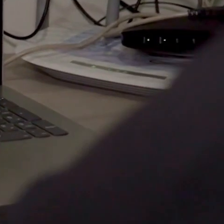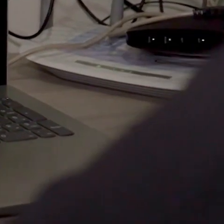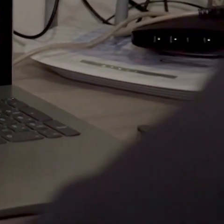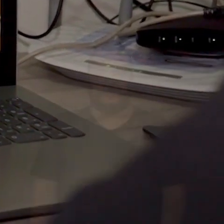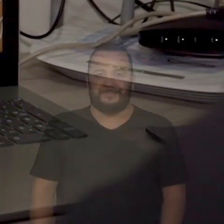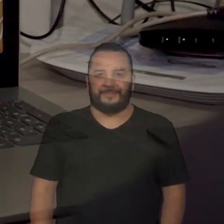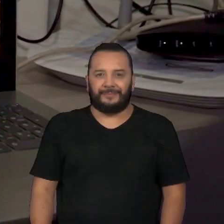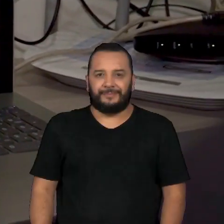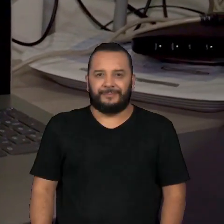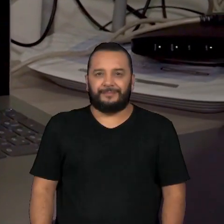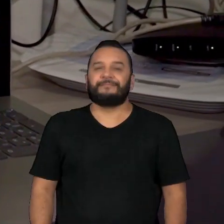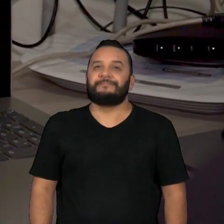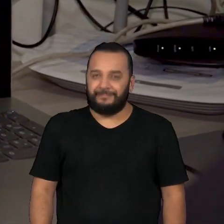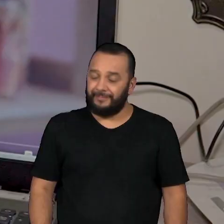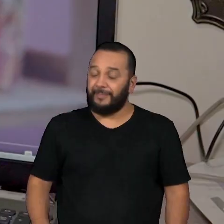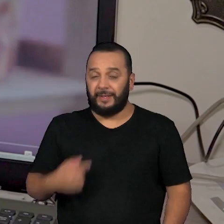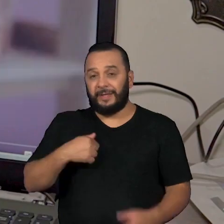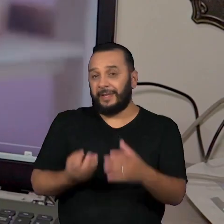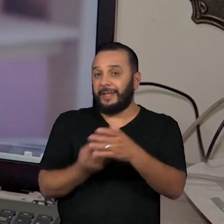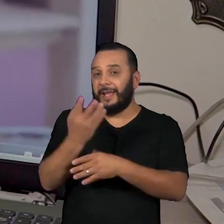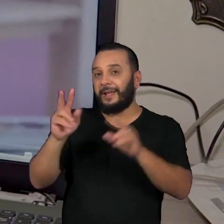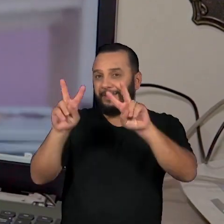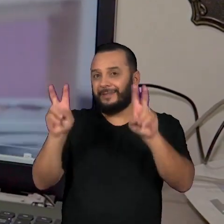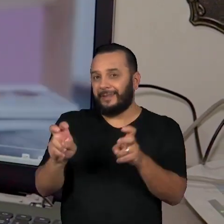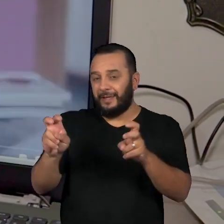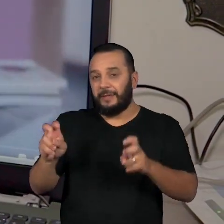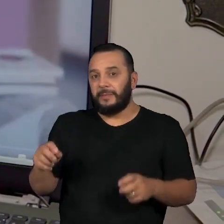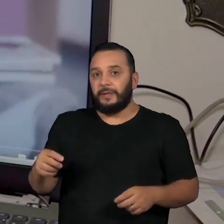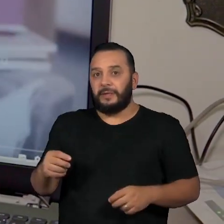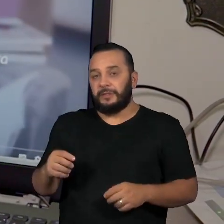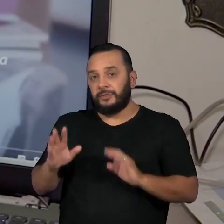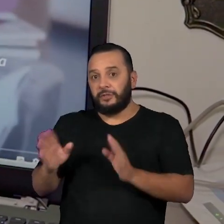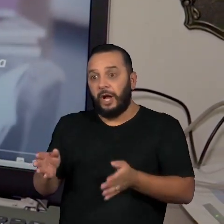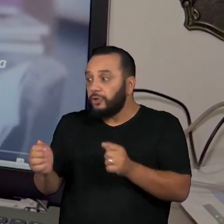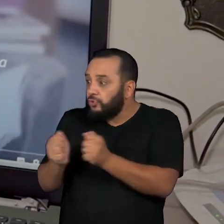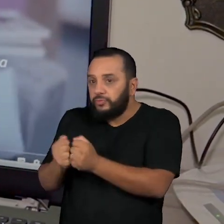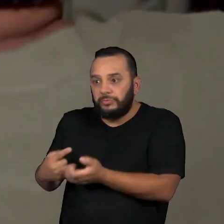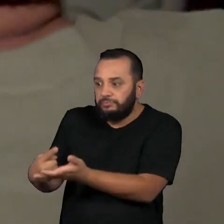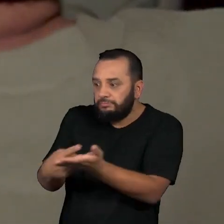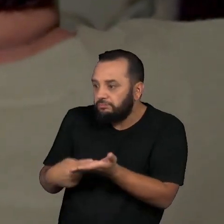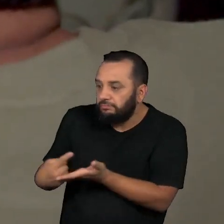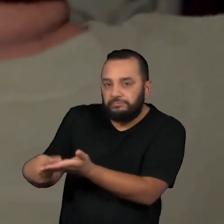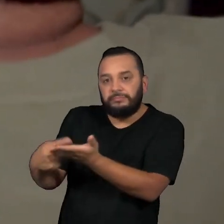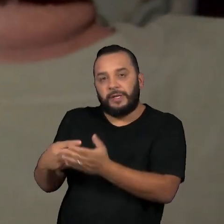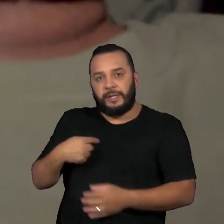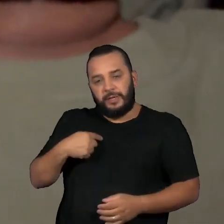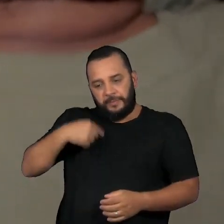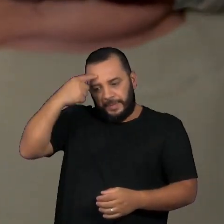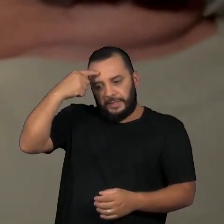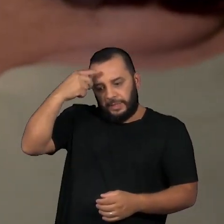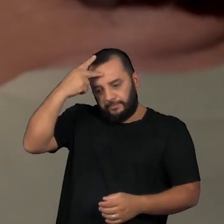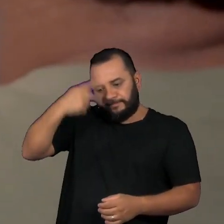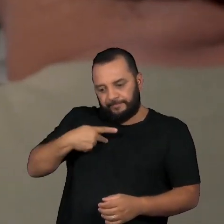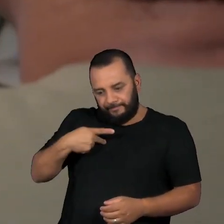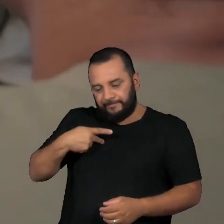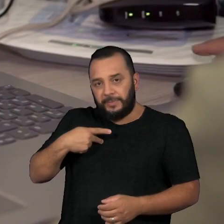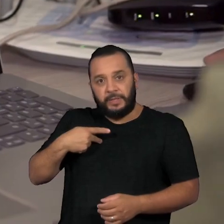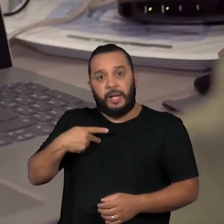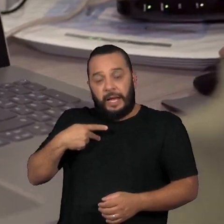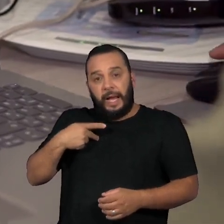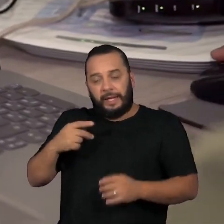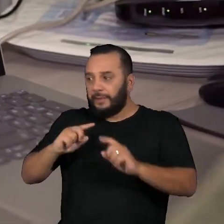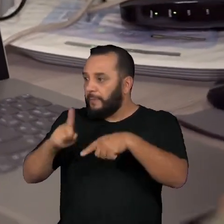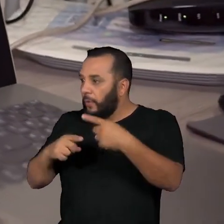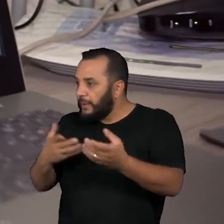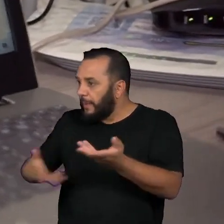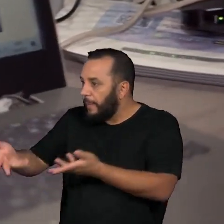Quando a gente vai construir uma pauta, a gente constrói juntas. O que eu estava pensando aqui individualmente se transforma em outra coisa depois